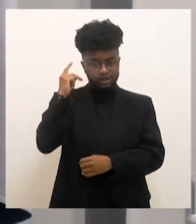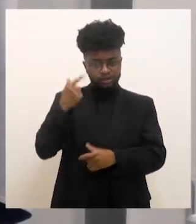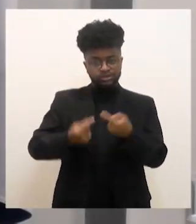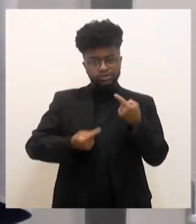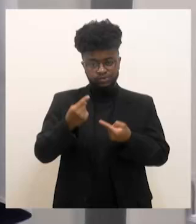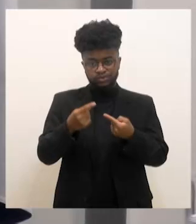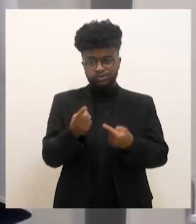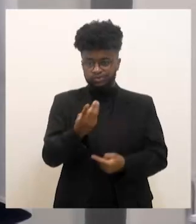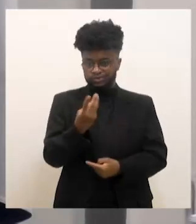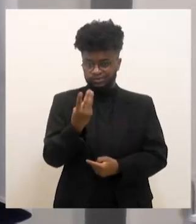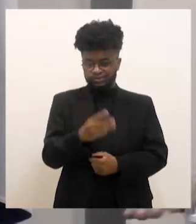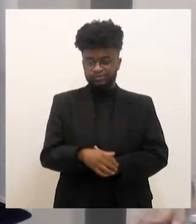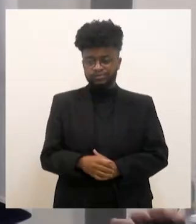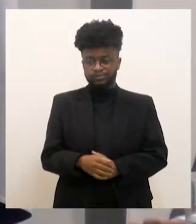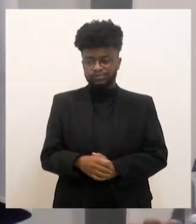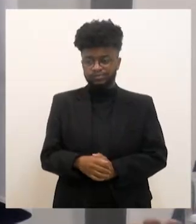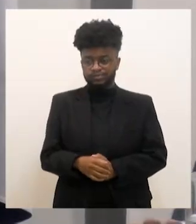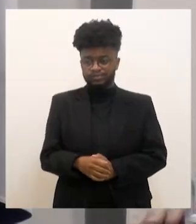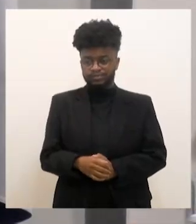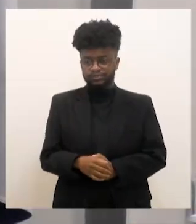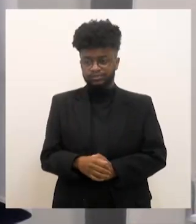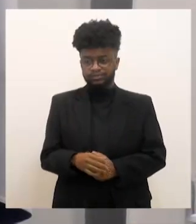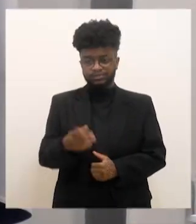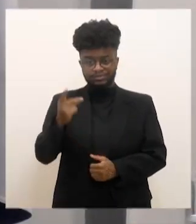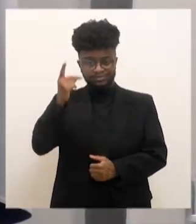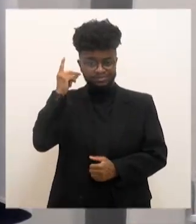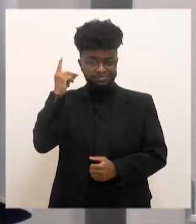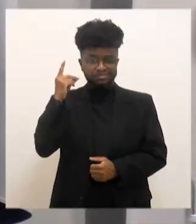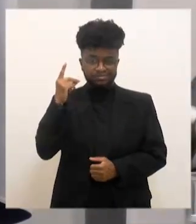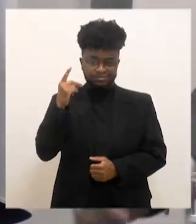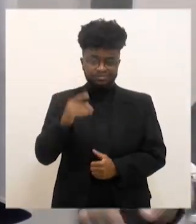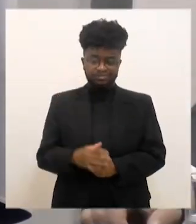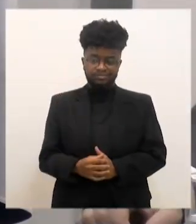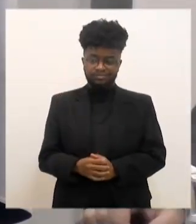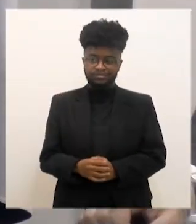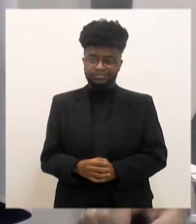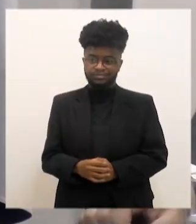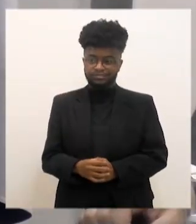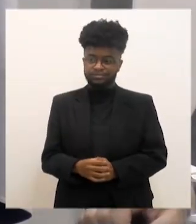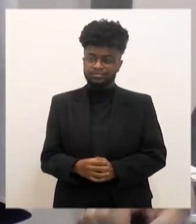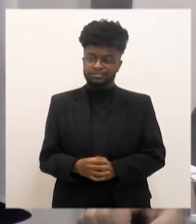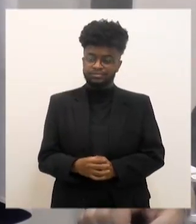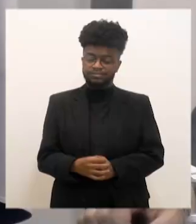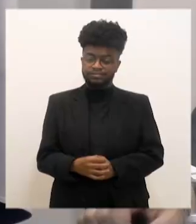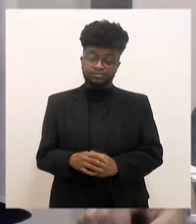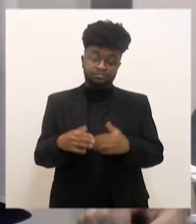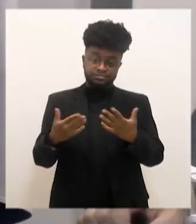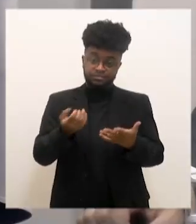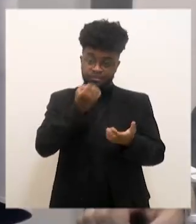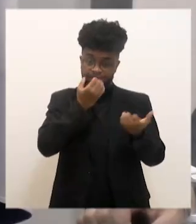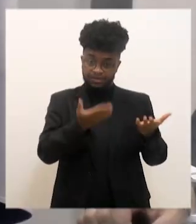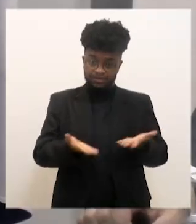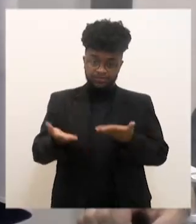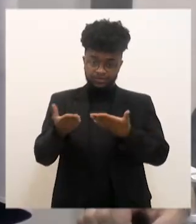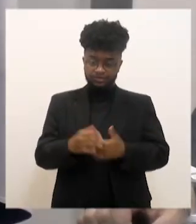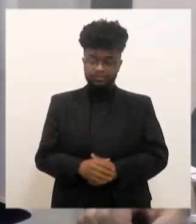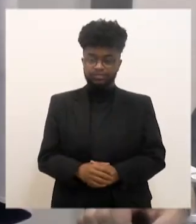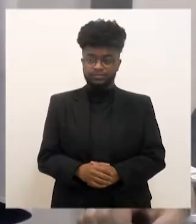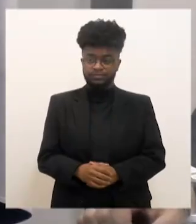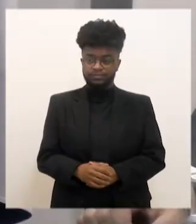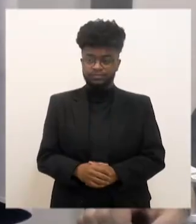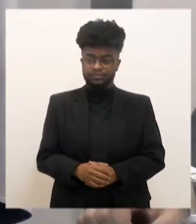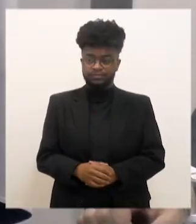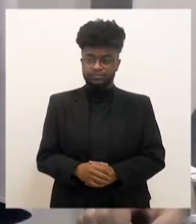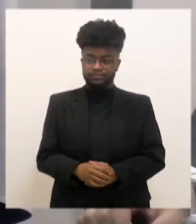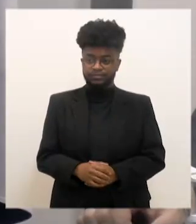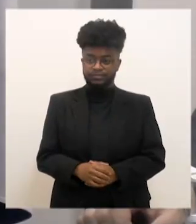por Vossas Excelências no Estado do Rio de Janeiro, num passado não tão recente assim. Então, seja muito bem-vindo. O deputado Muito nos